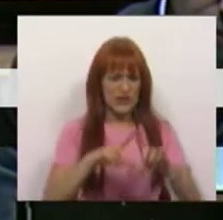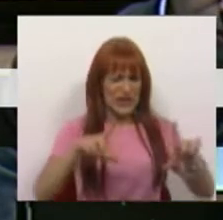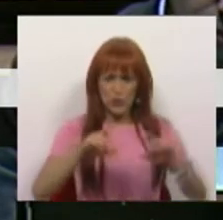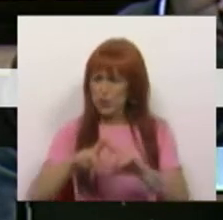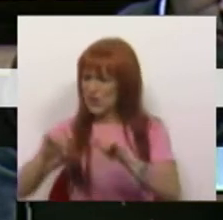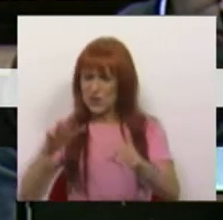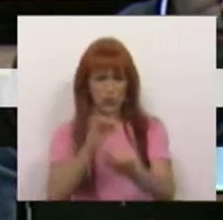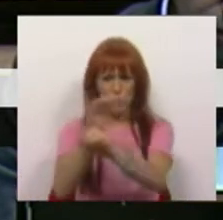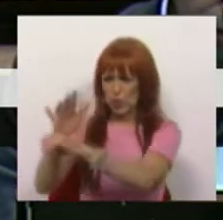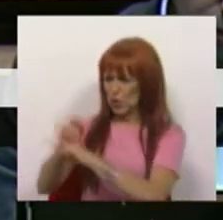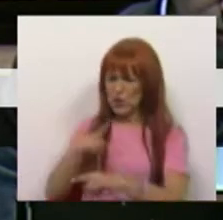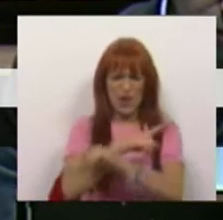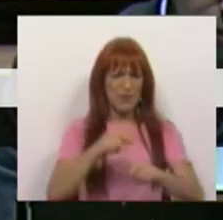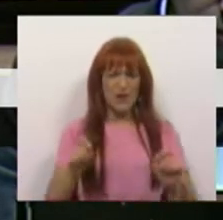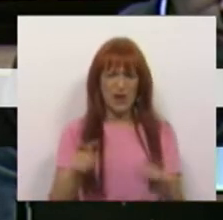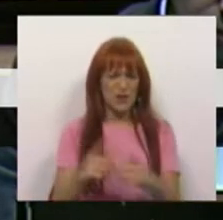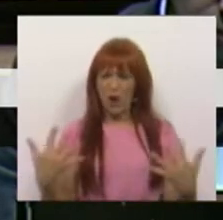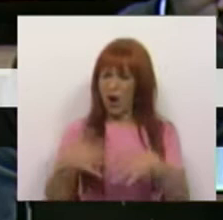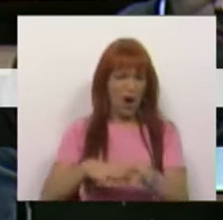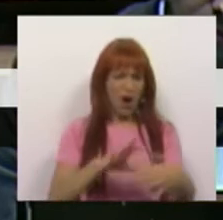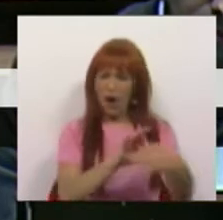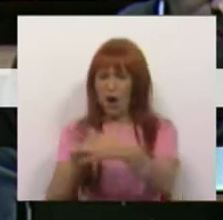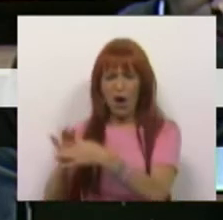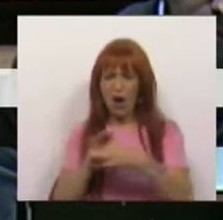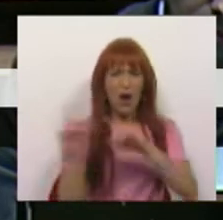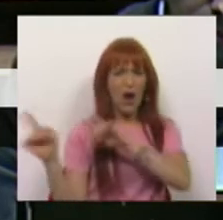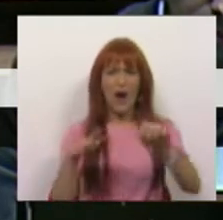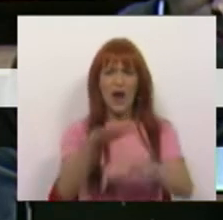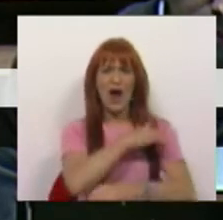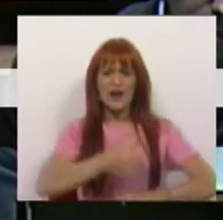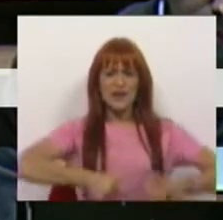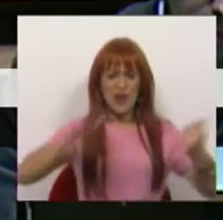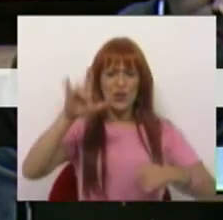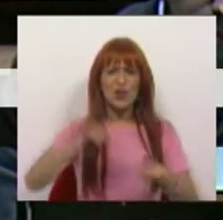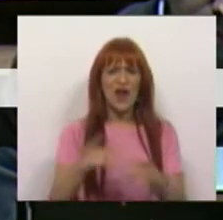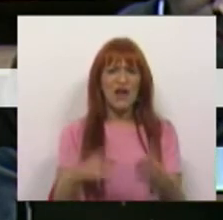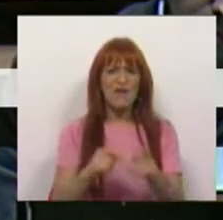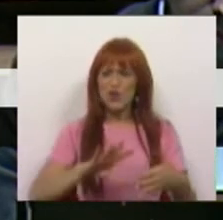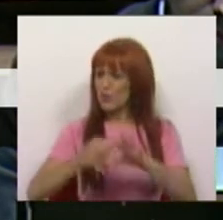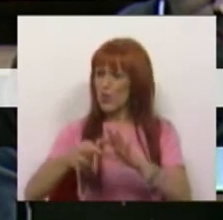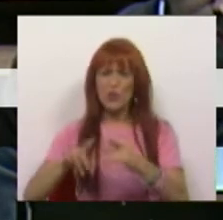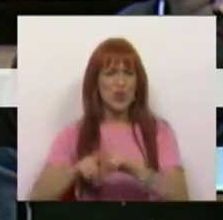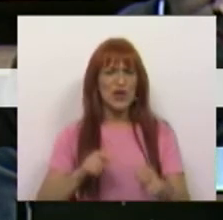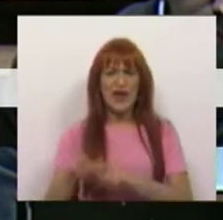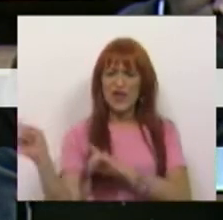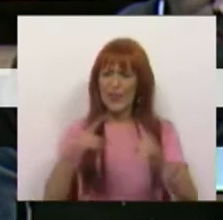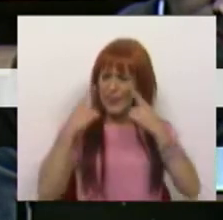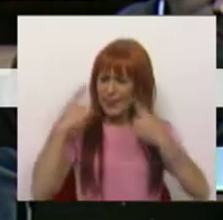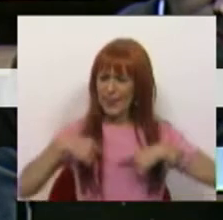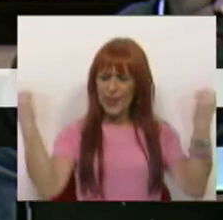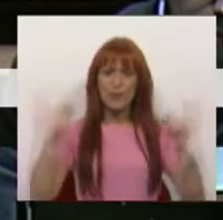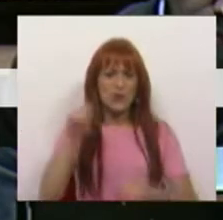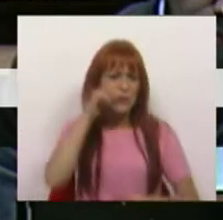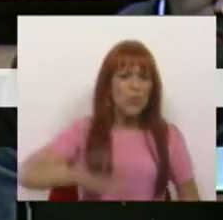de transporte que impede a promoção da intermodalidade na área metropolitana de Lisboa, a falta de articulação entre transportes públicos